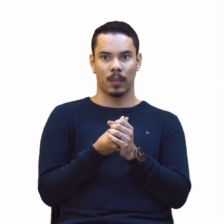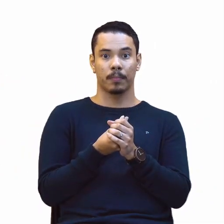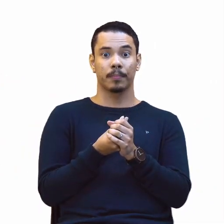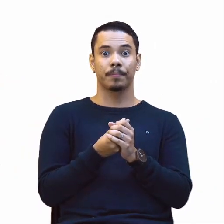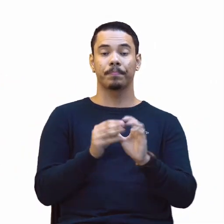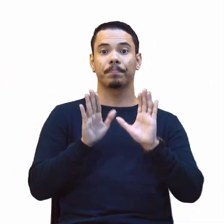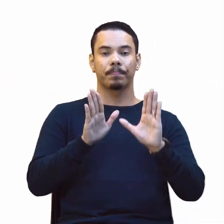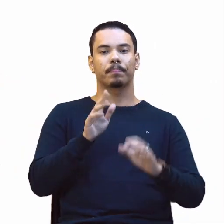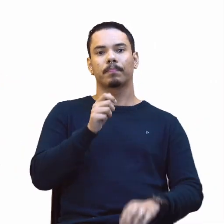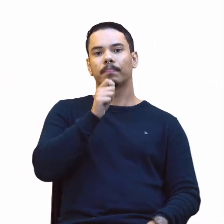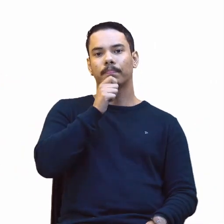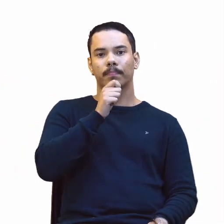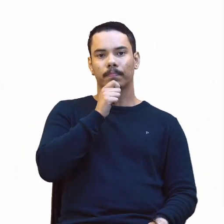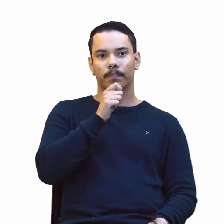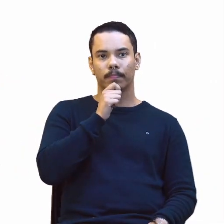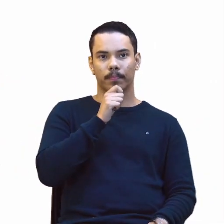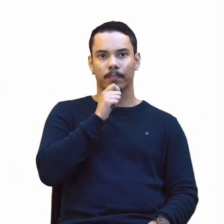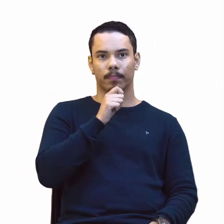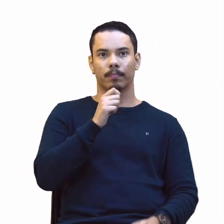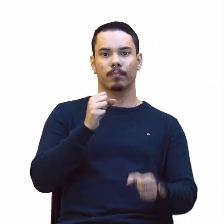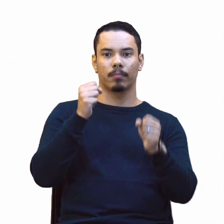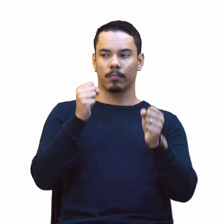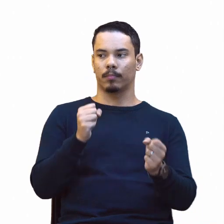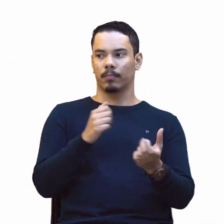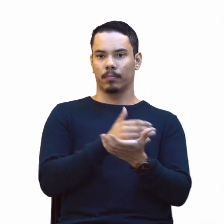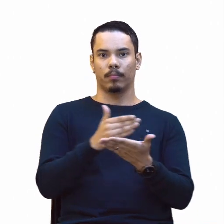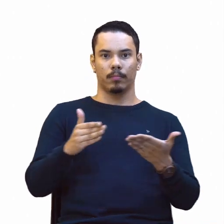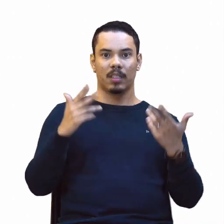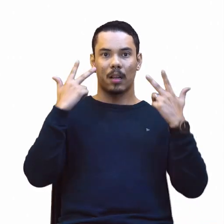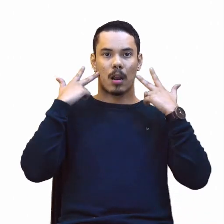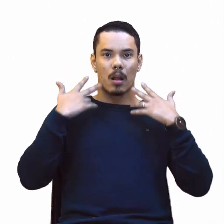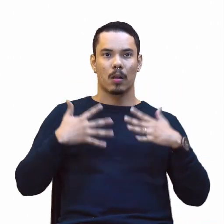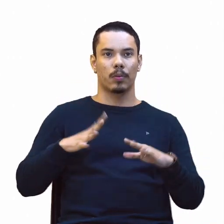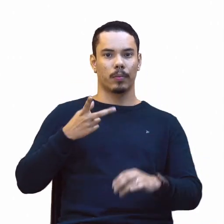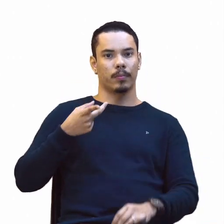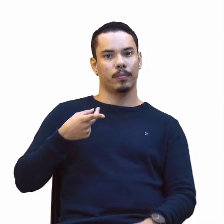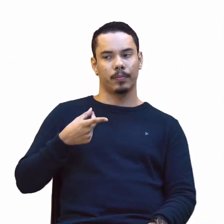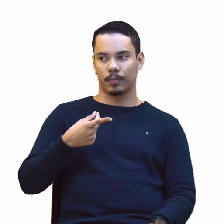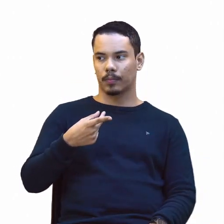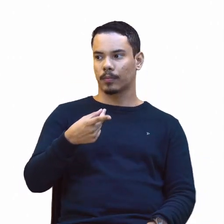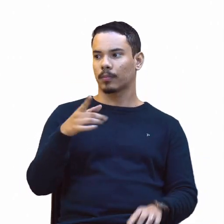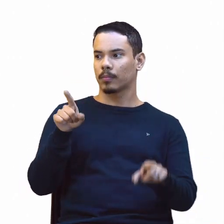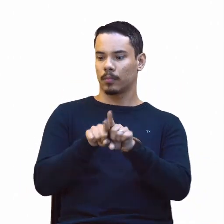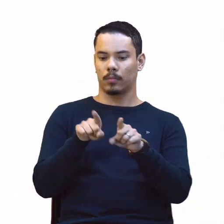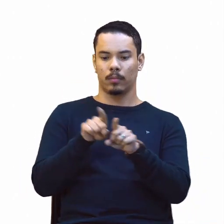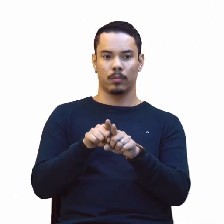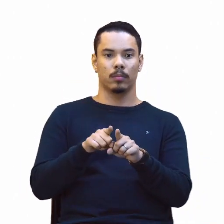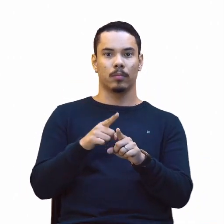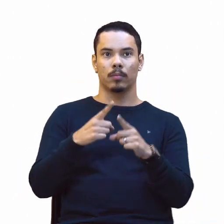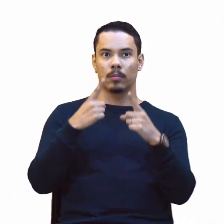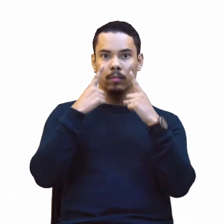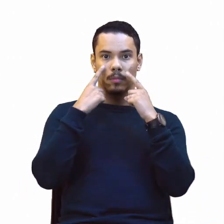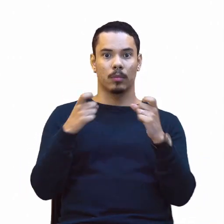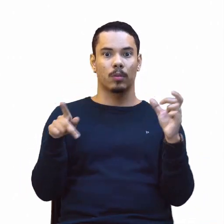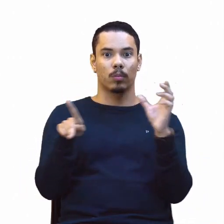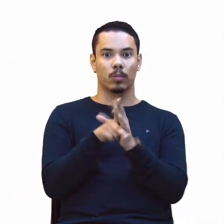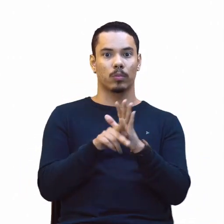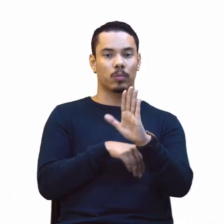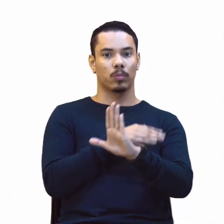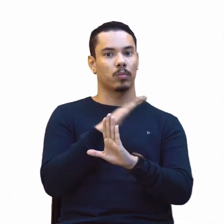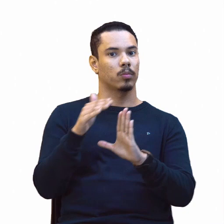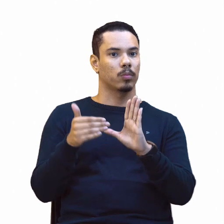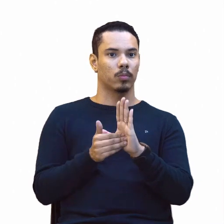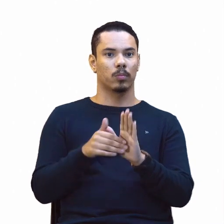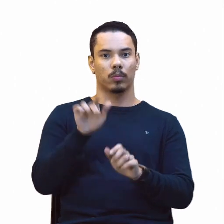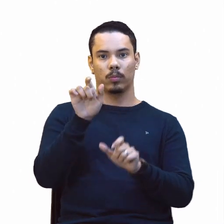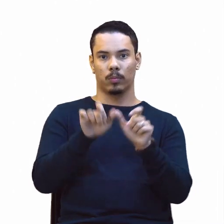Ainda, a cosmologia busca o quê? O princípio natural, eterno e imperecível, né? Gerador de todos os